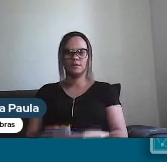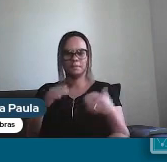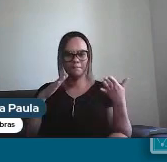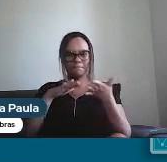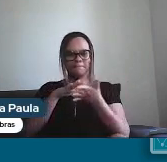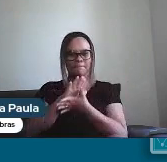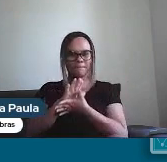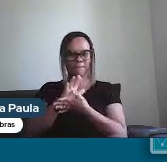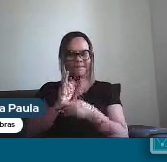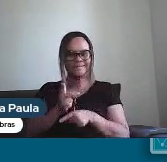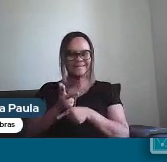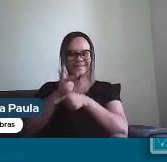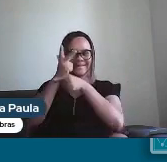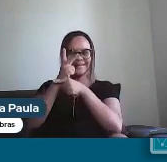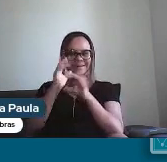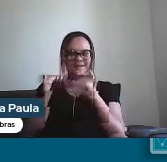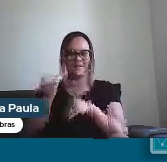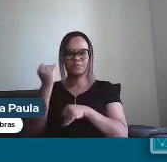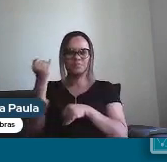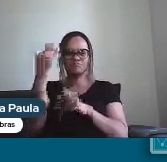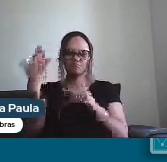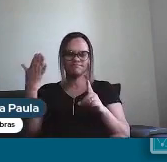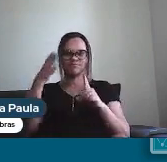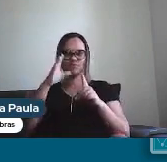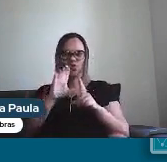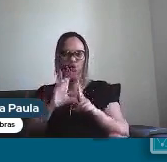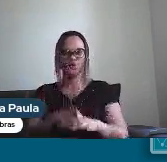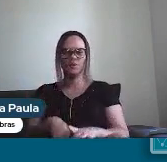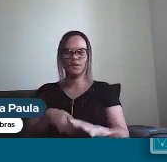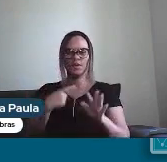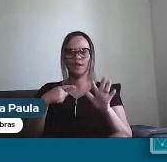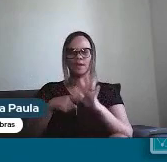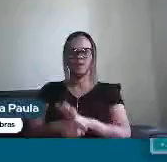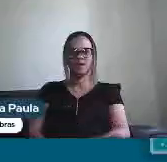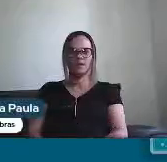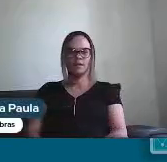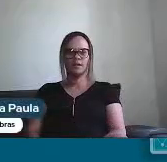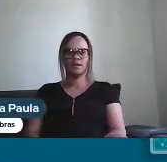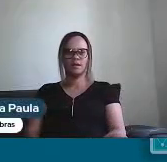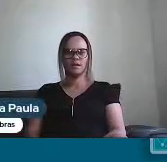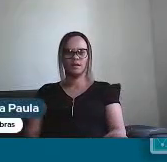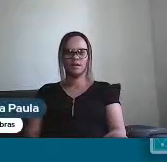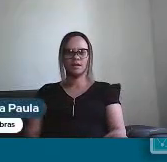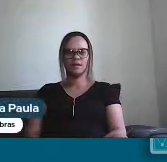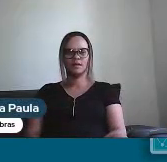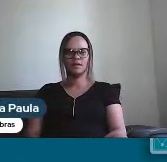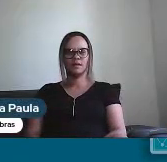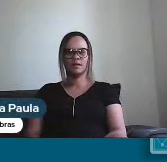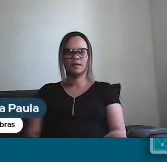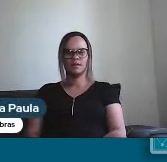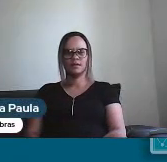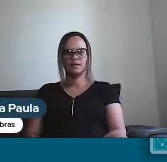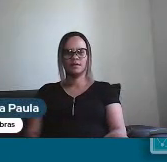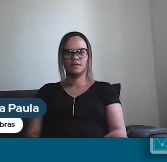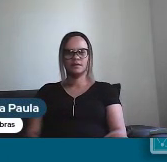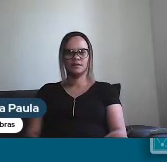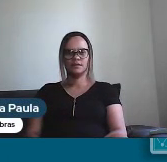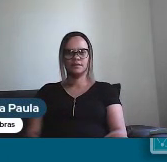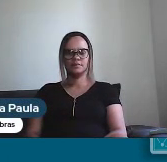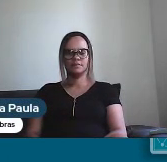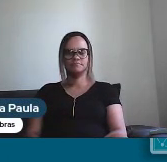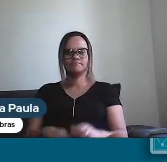mim, é de uma importância muito grande. E esta pergunta é um dos temas que a doutora